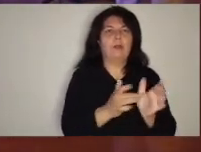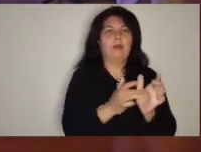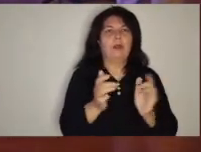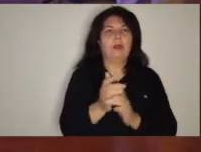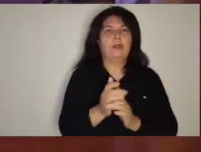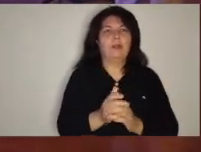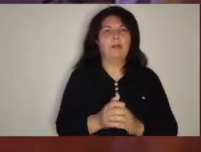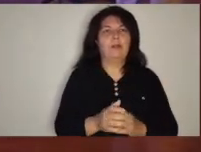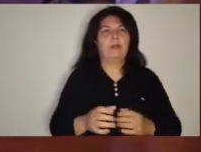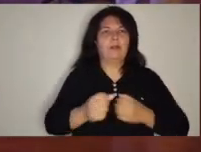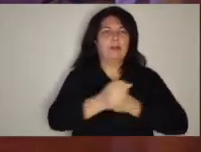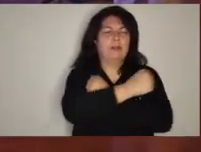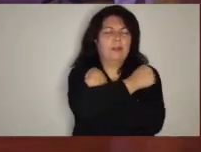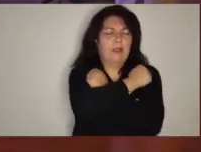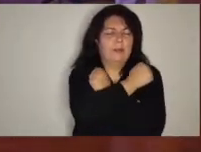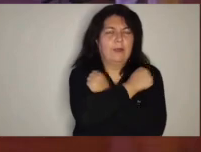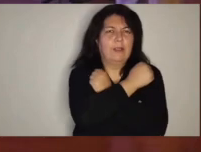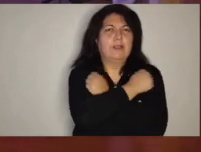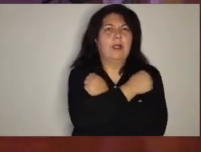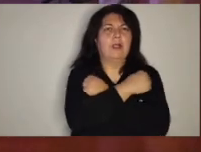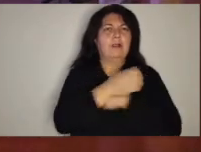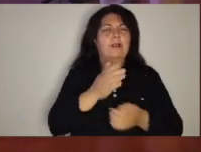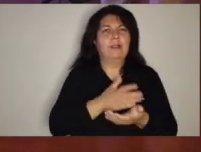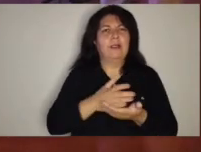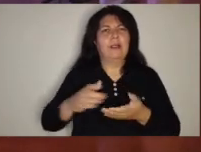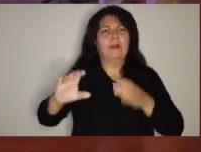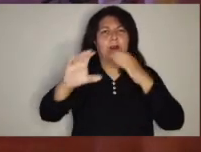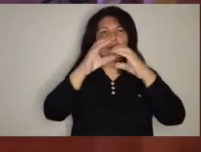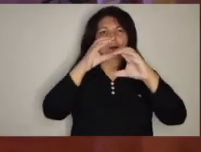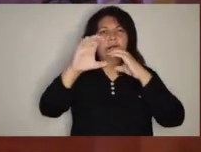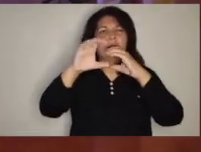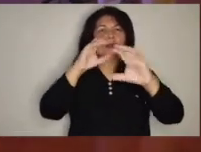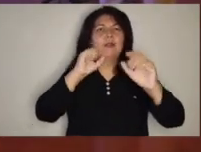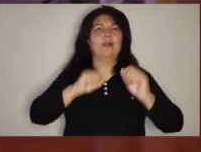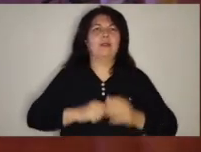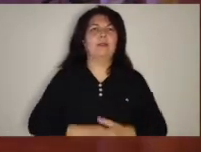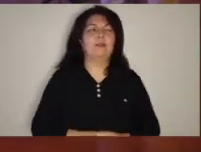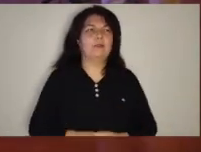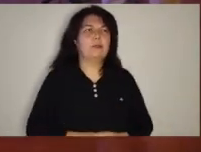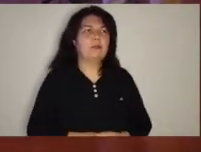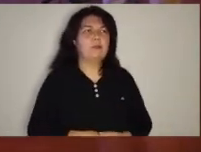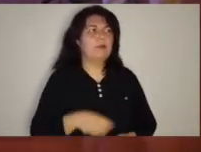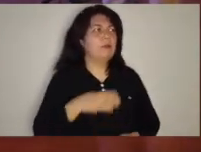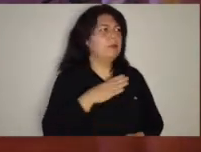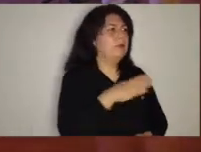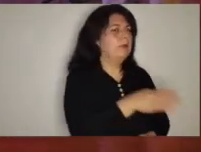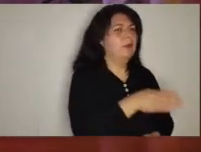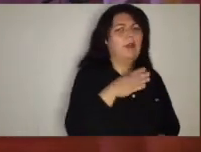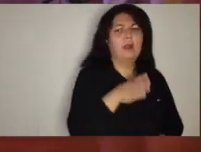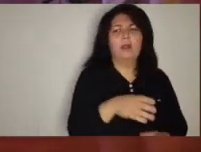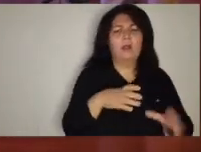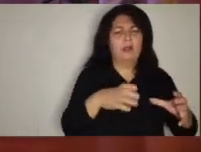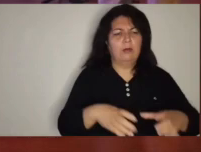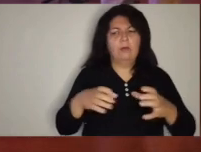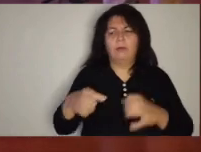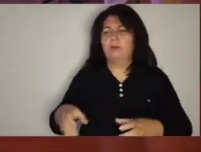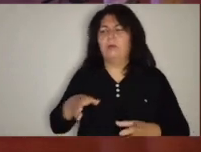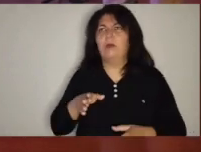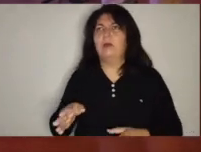abraçados, e agora Pedro começa a cantar para o Senhor assim, ó: pra onde eu